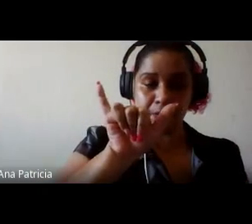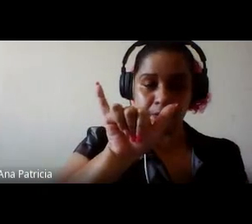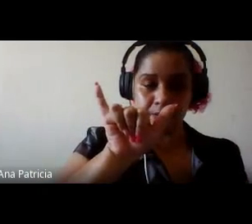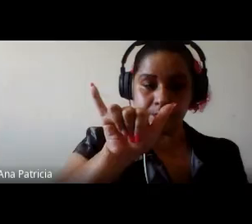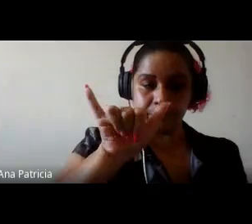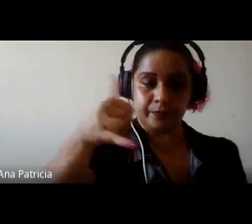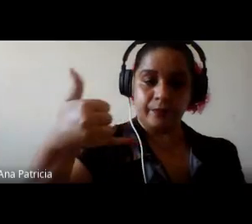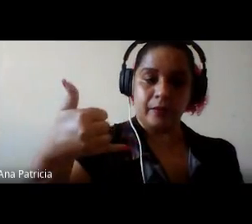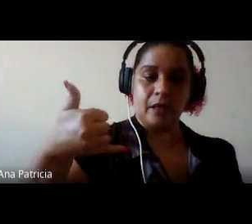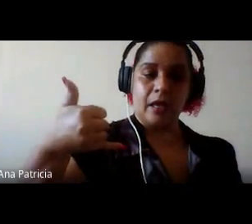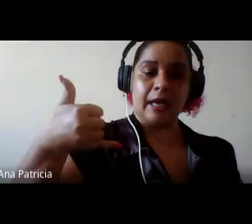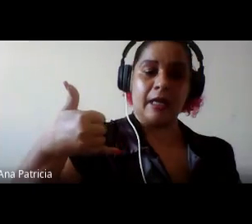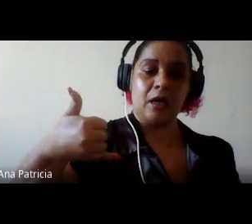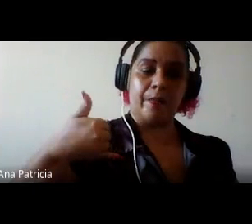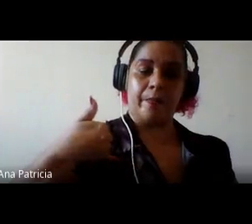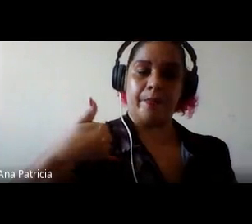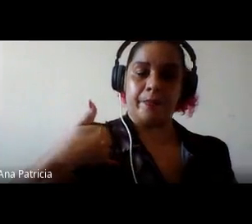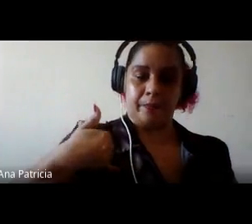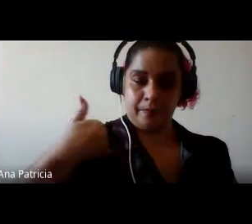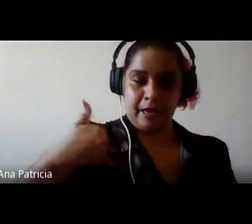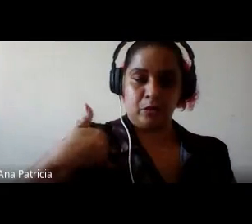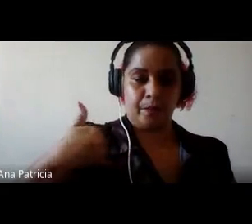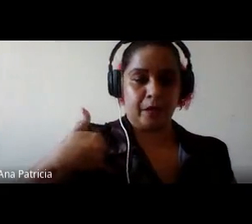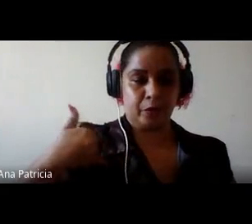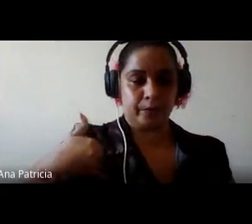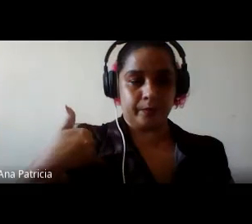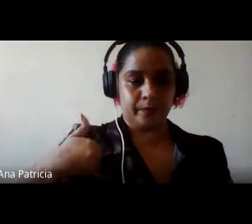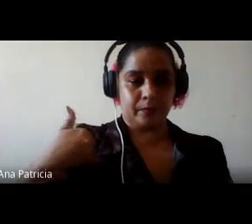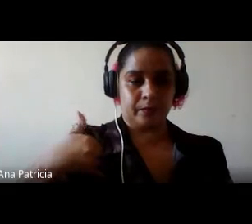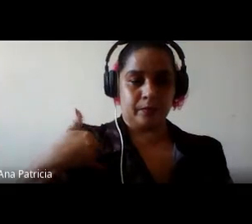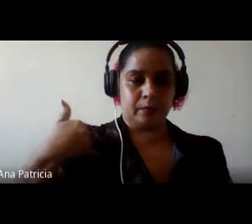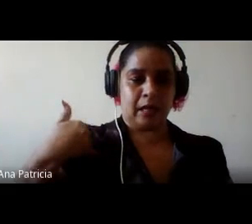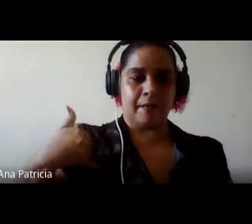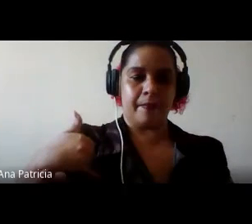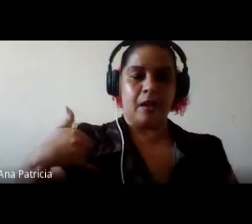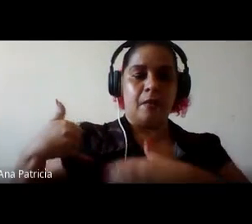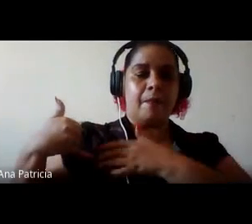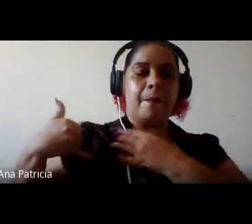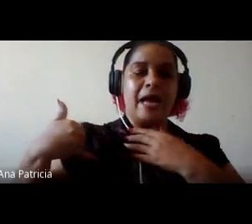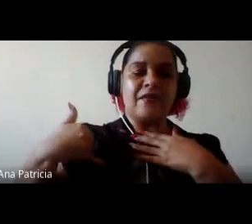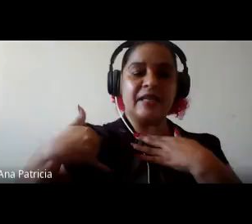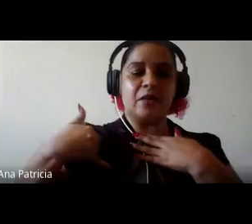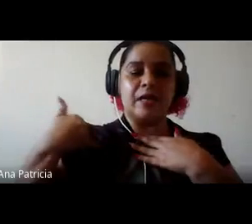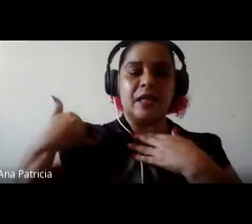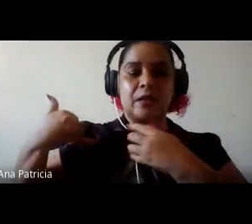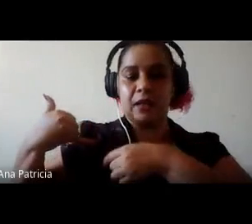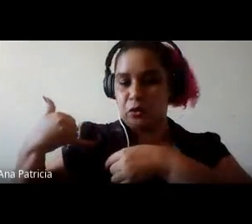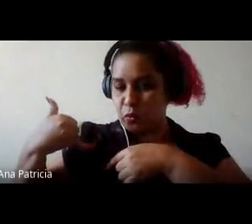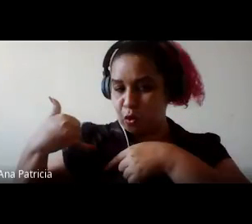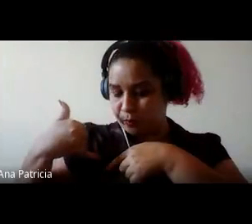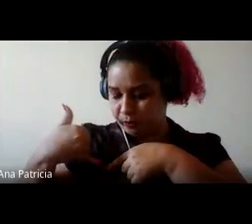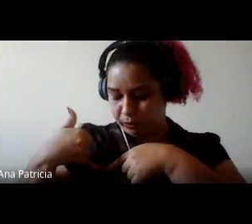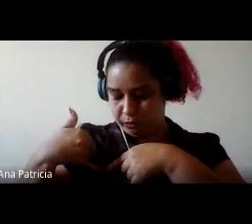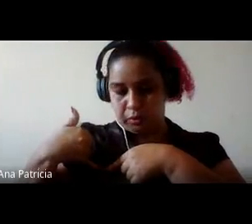Configuração em Y. Aqui, ó, perto do peito, tá? Passa fazendo um risquinho